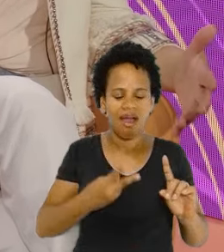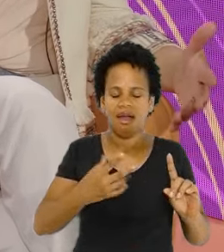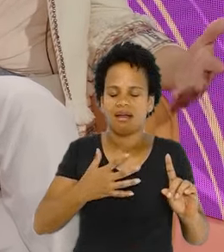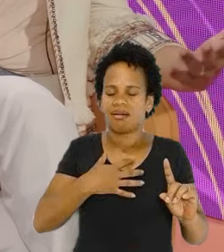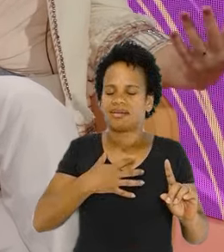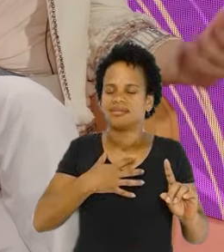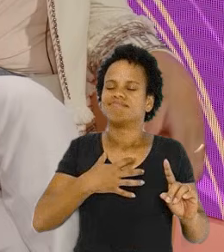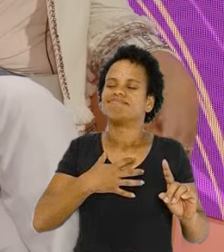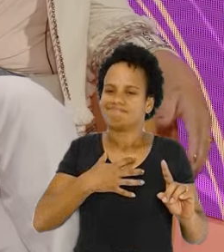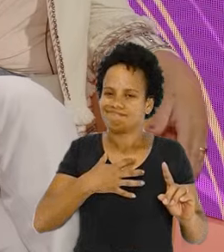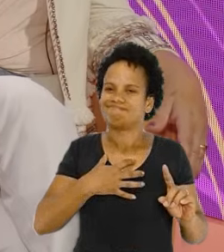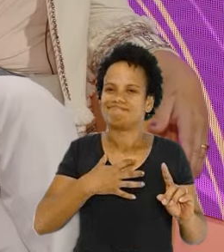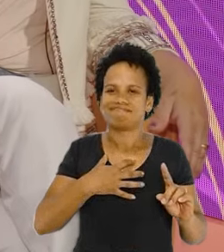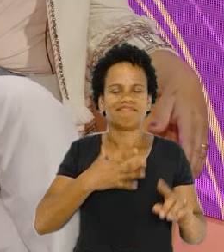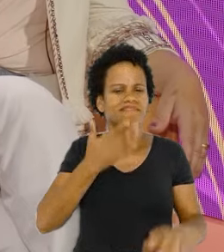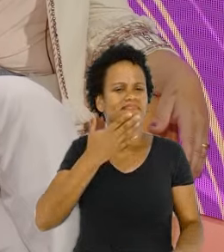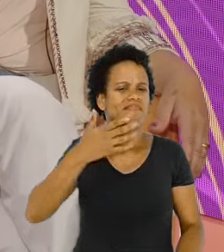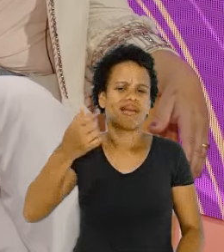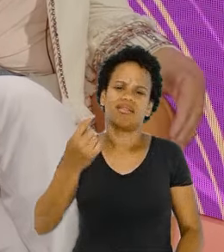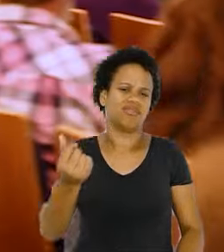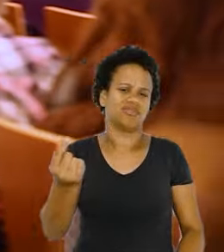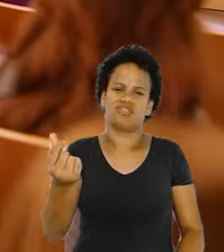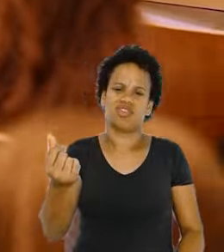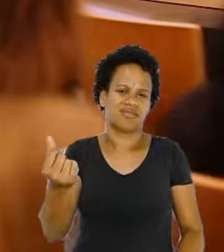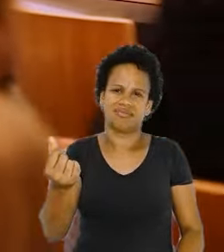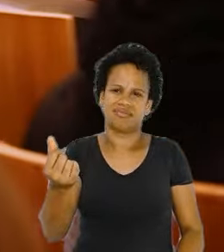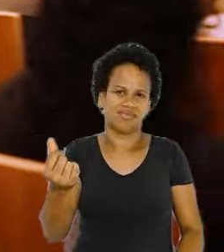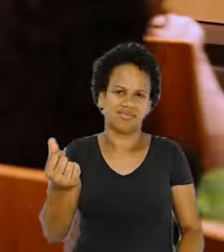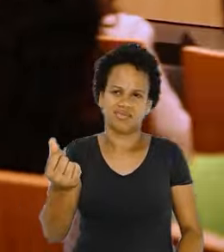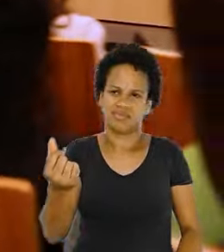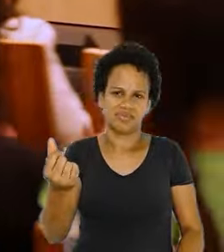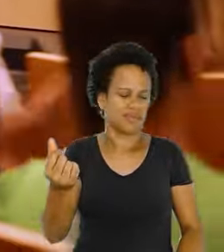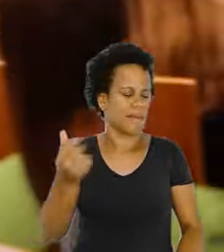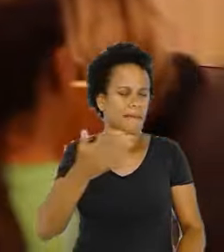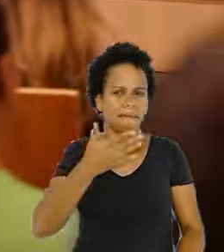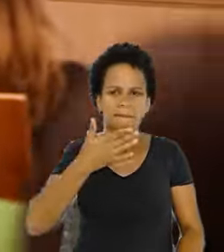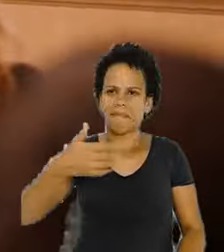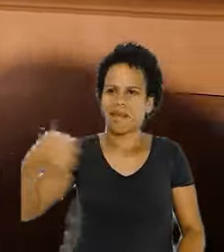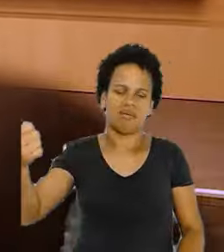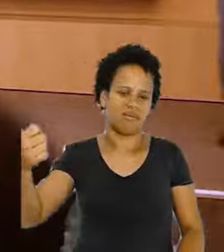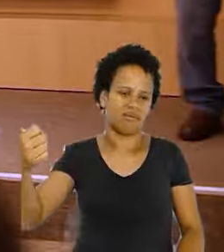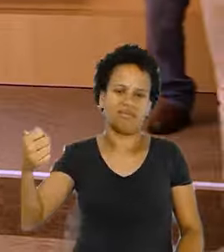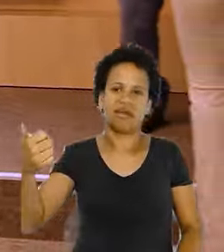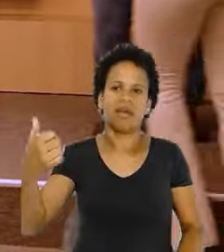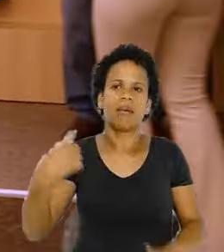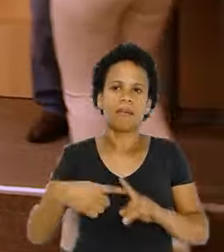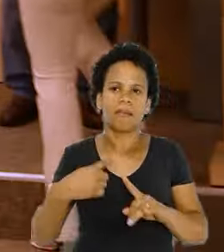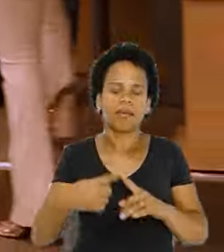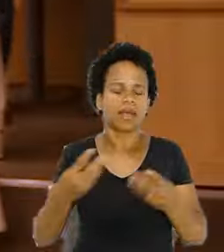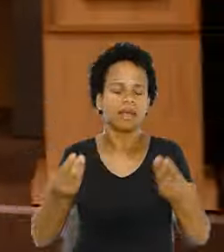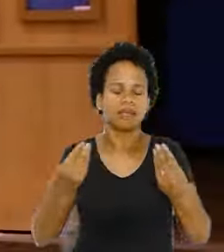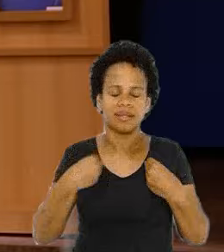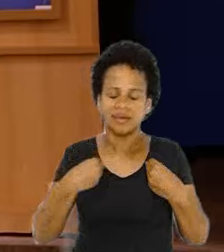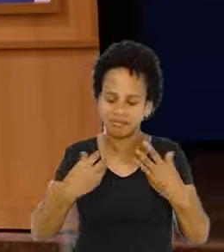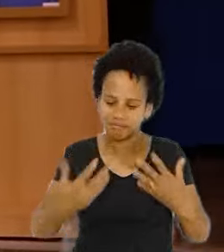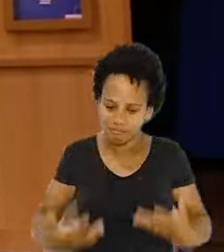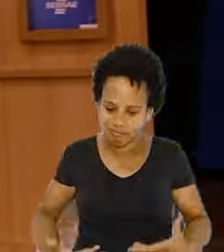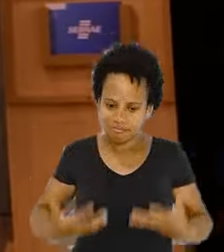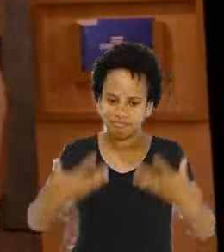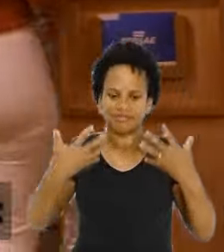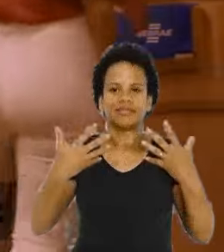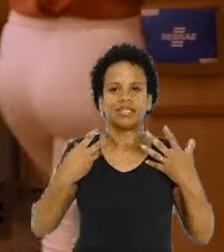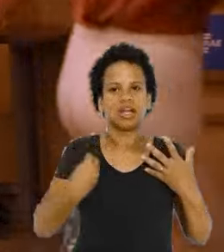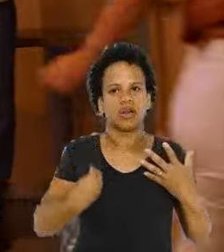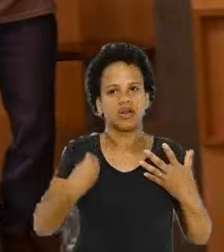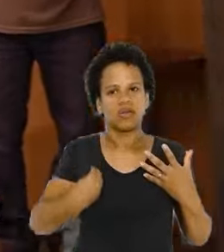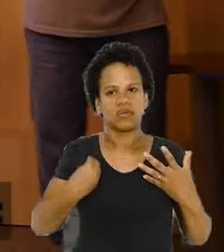é melhor do que do que dinheiro é melhor do que dinheiro porque isso me deu Ups na minha vida você viu que